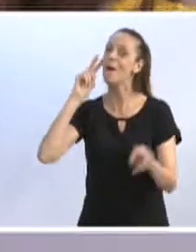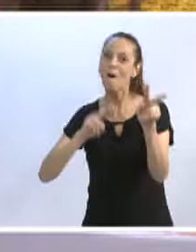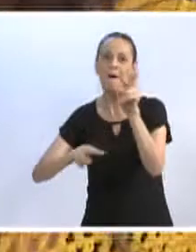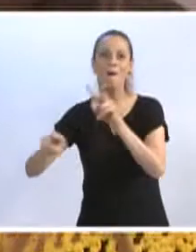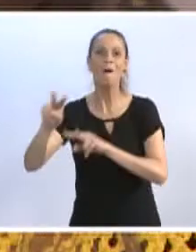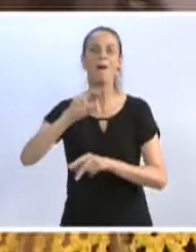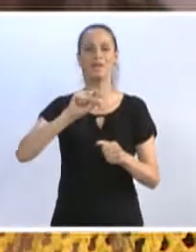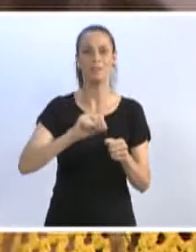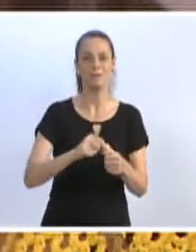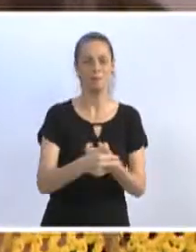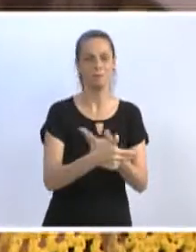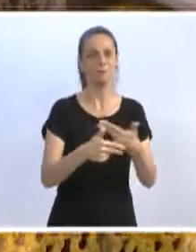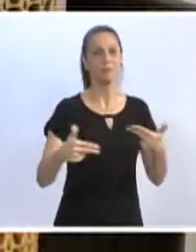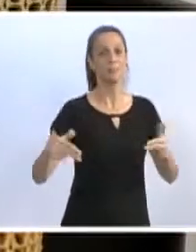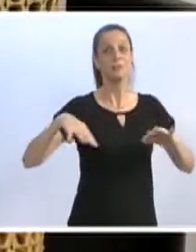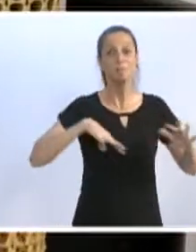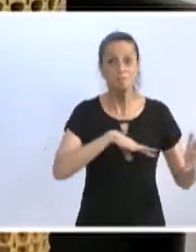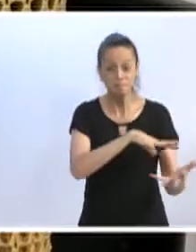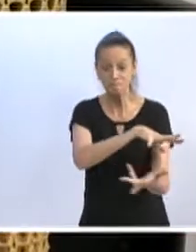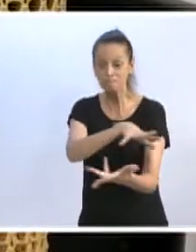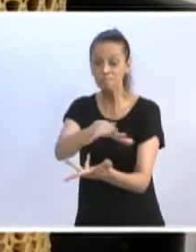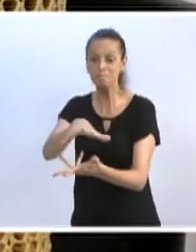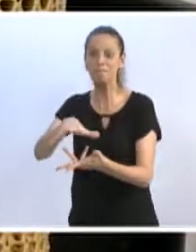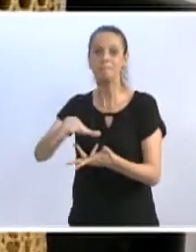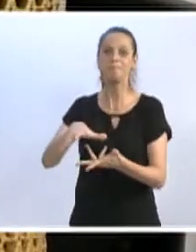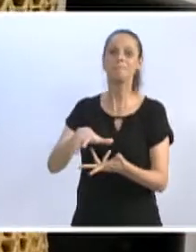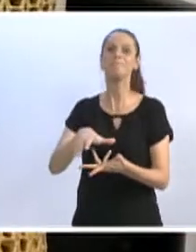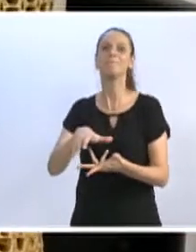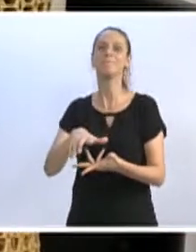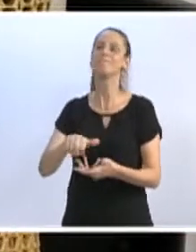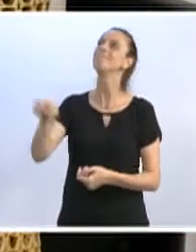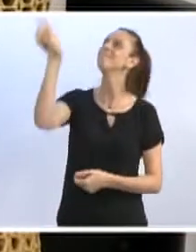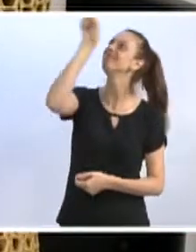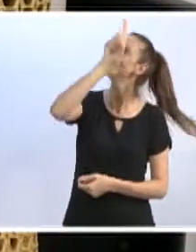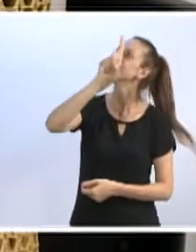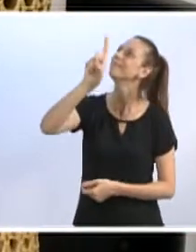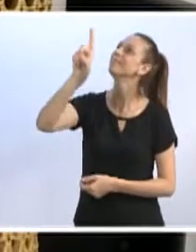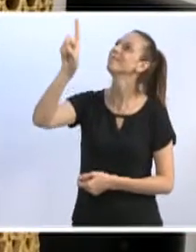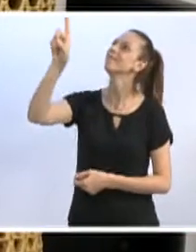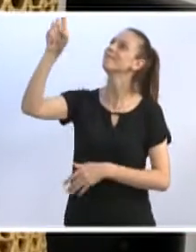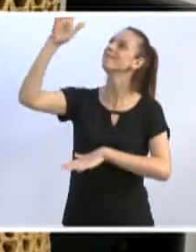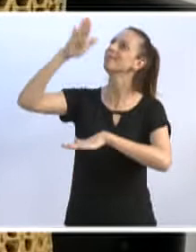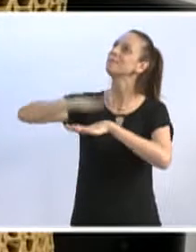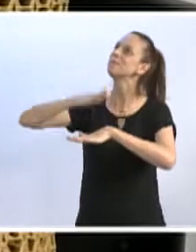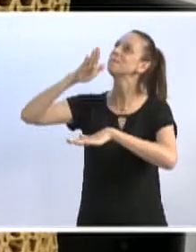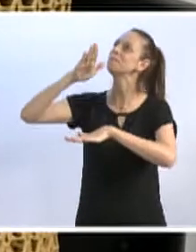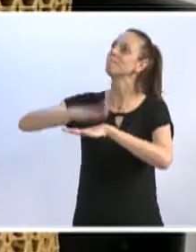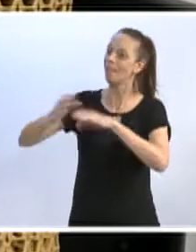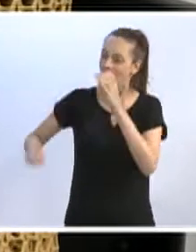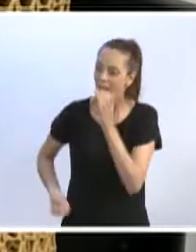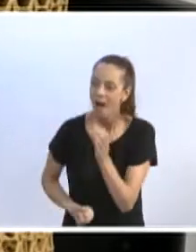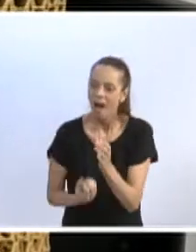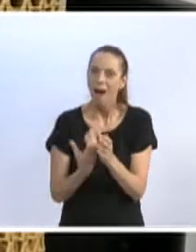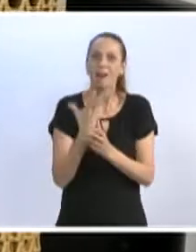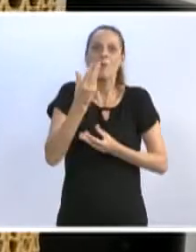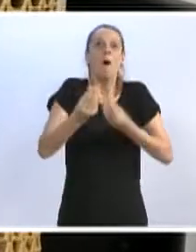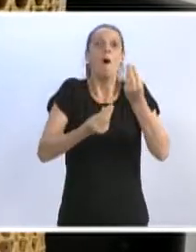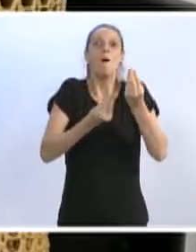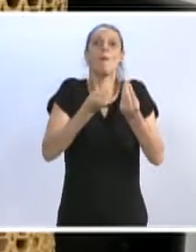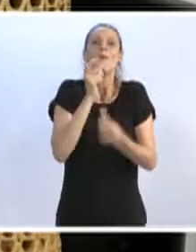olhar, todo o universo se formou no seu falar.